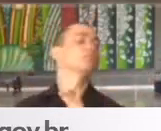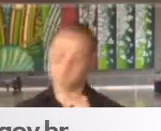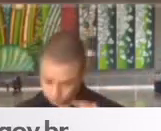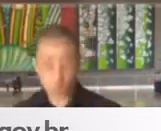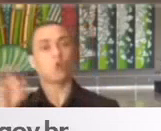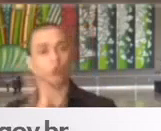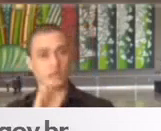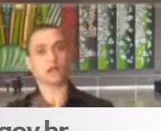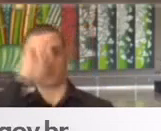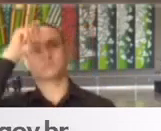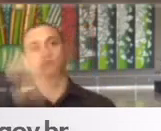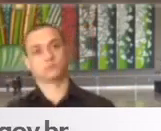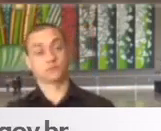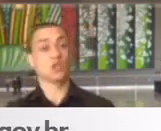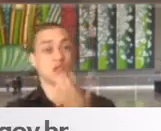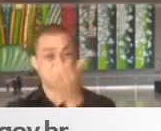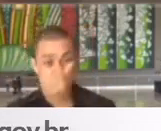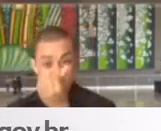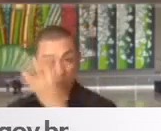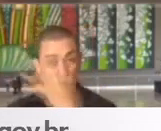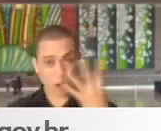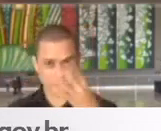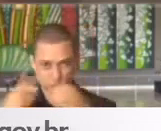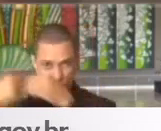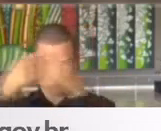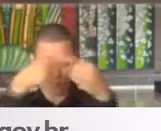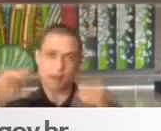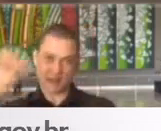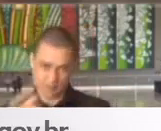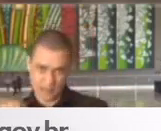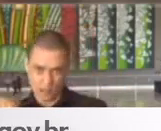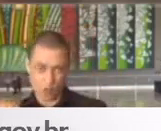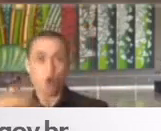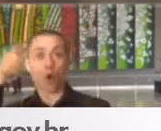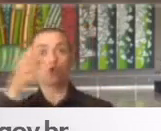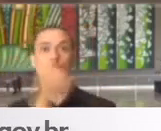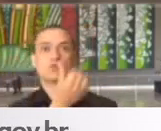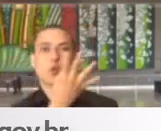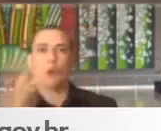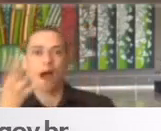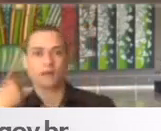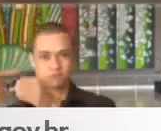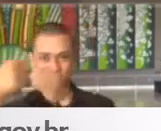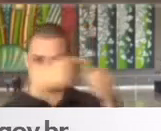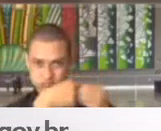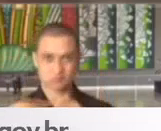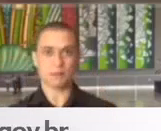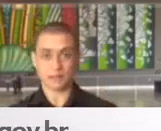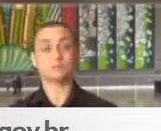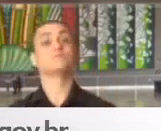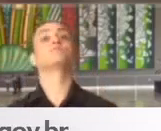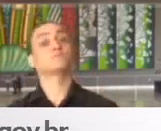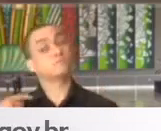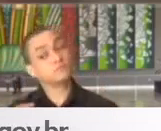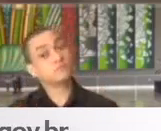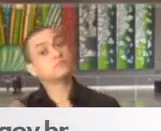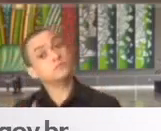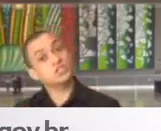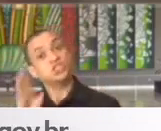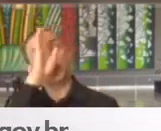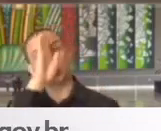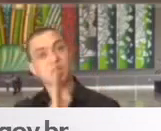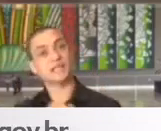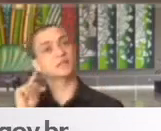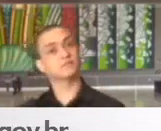dos 644 municípios, além da capital de São Paulo, em todo o estado. Repito, devem oferecer o transporte